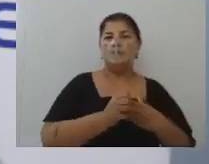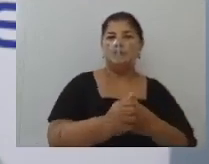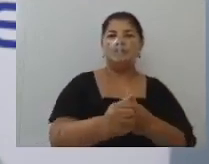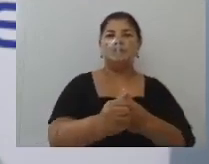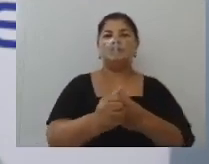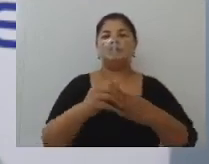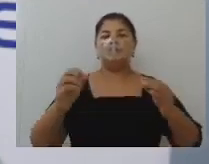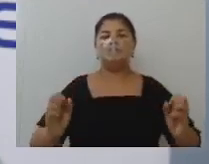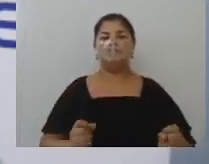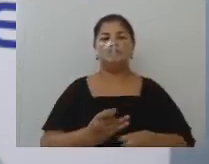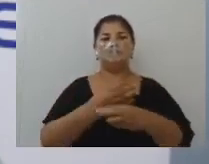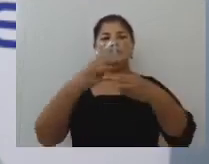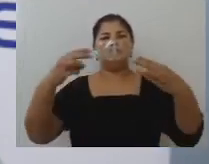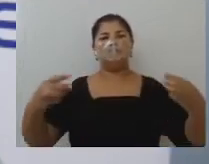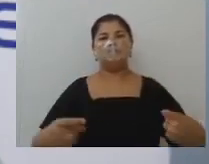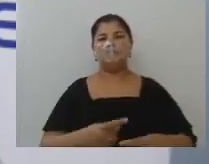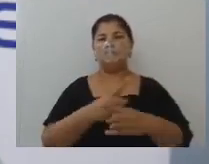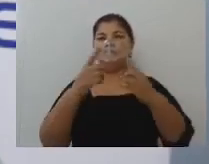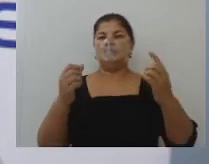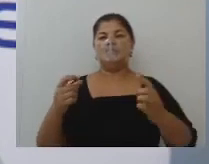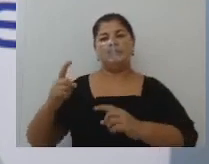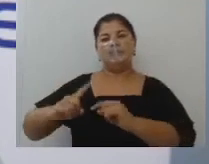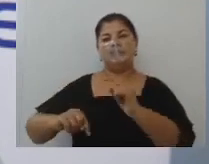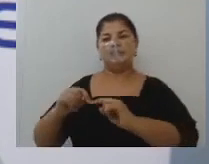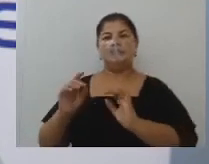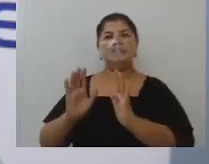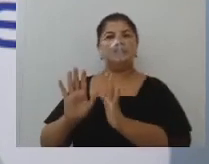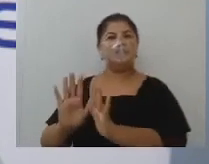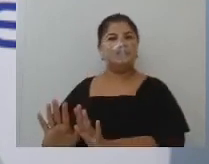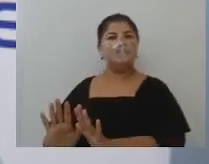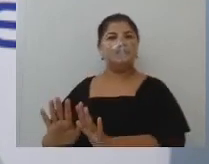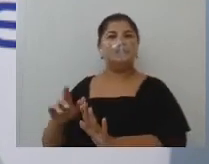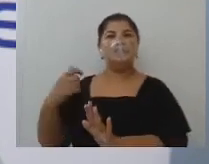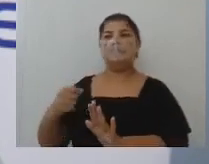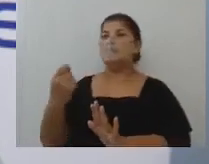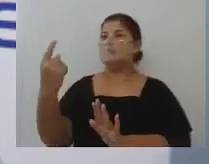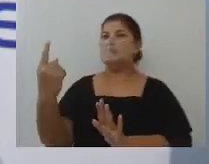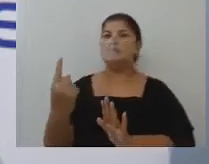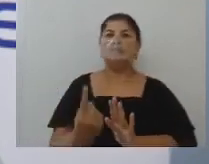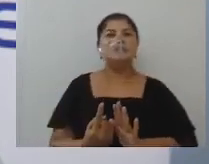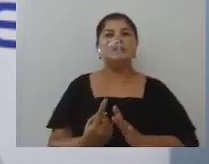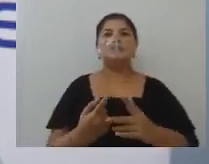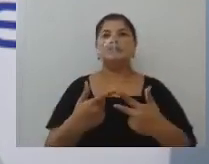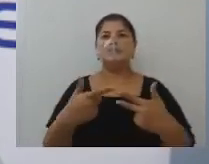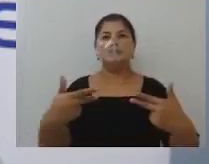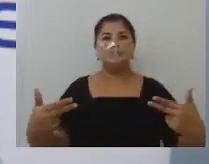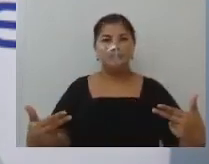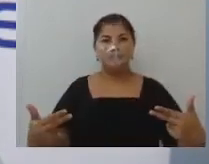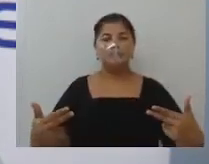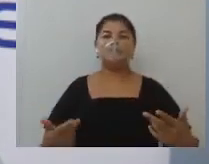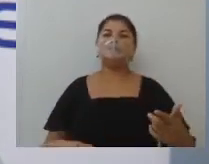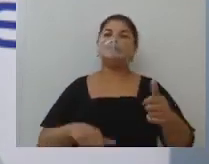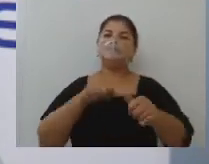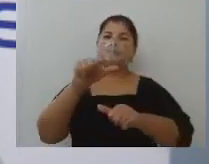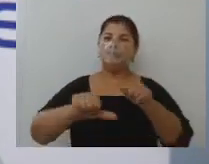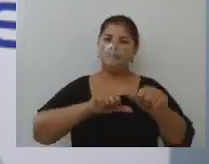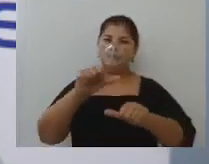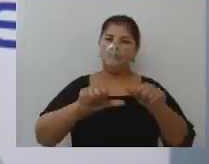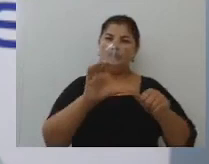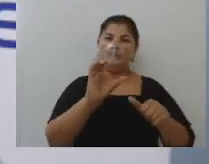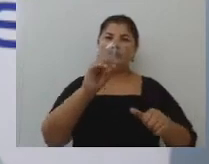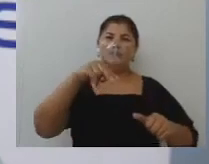energia fluía, não o material. Precisa de um meio material para isso. Convecção,